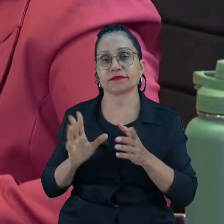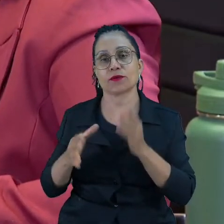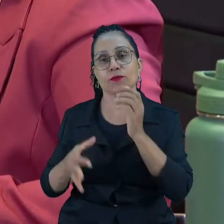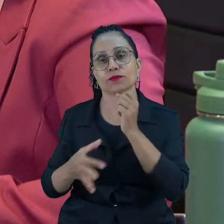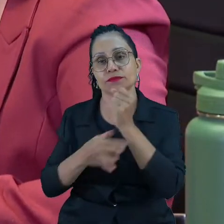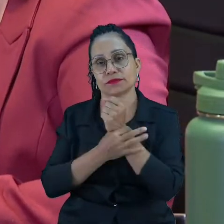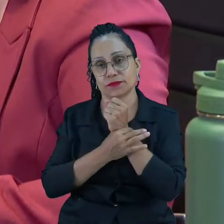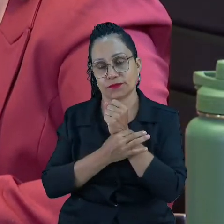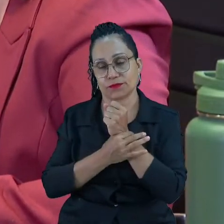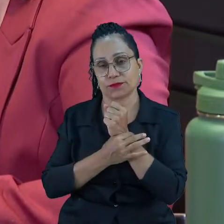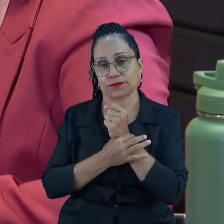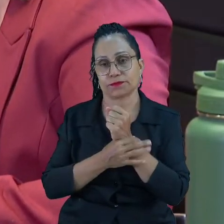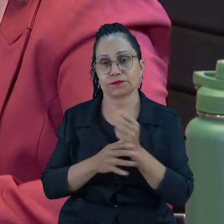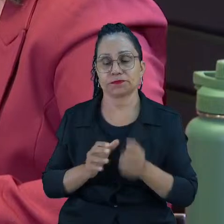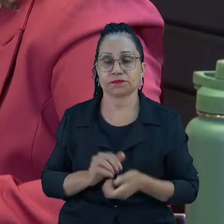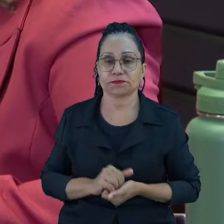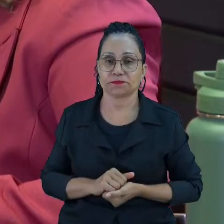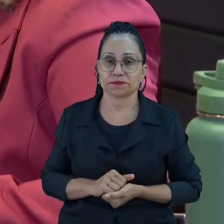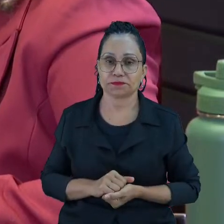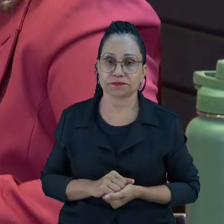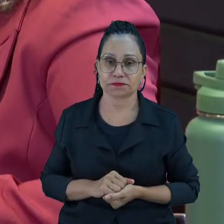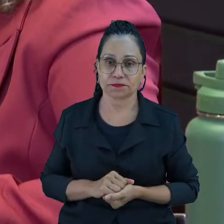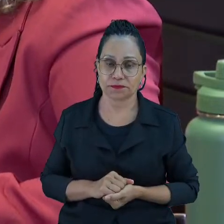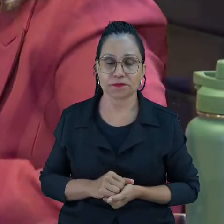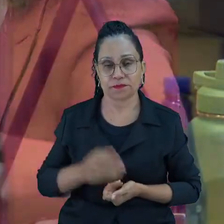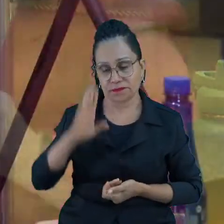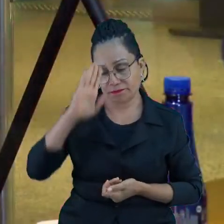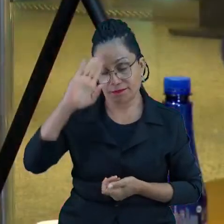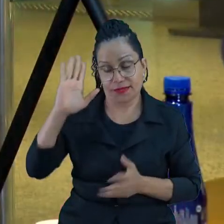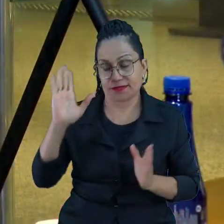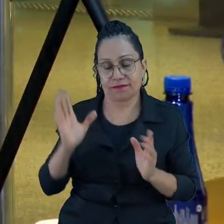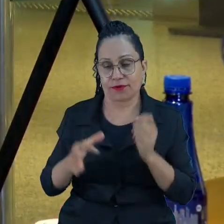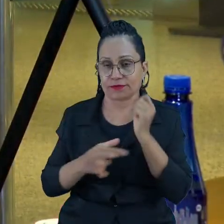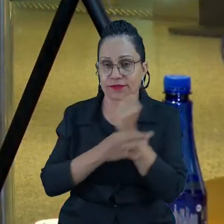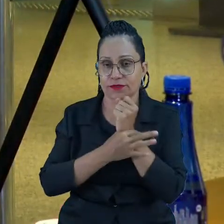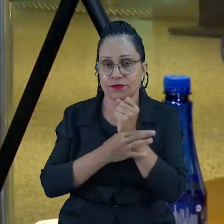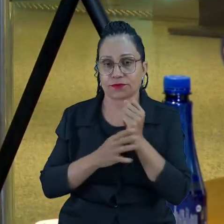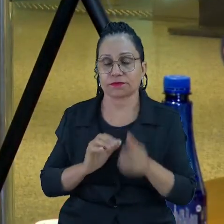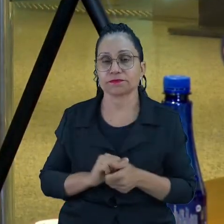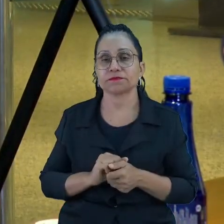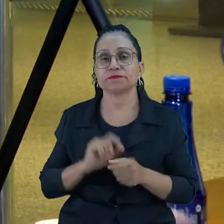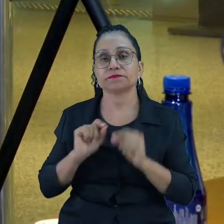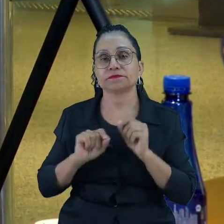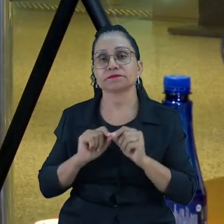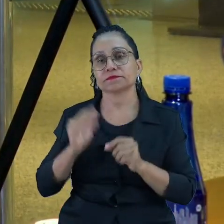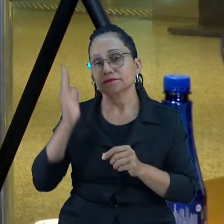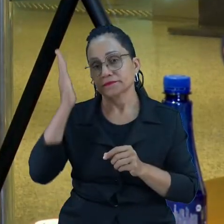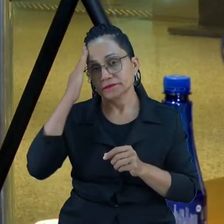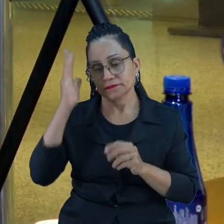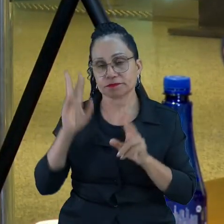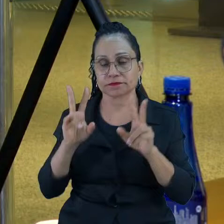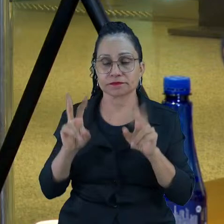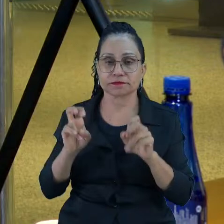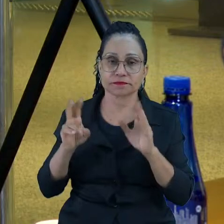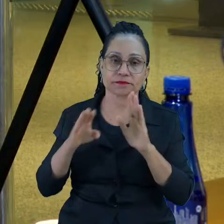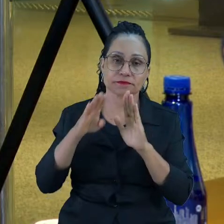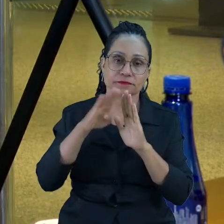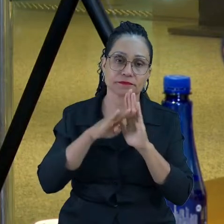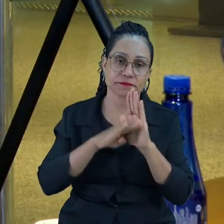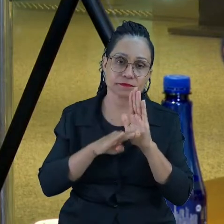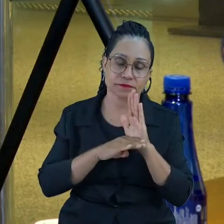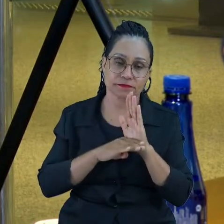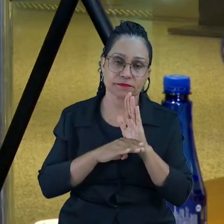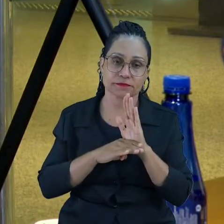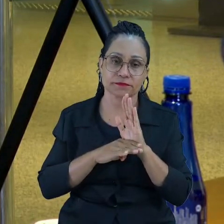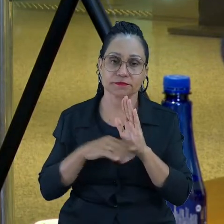ter alguém te importunando. Que acho que é o principal. Sim, né? principal. E para quem quer saber mais sobre o protocolo, sobre tudo